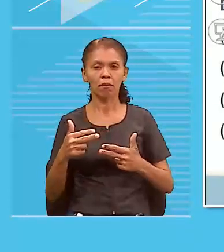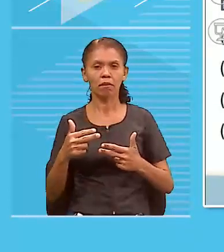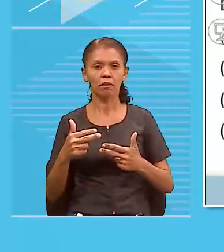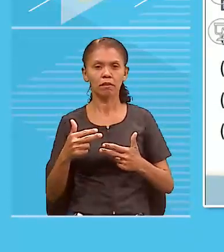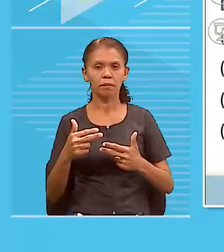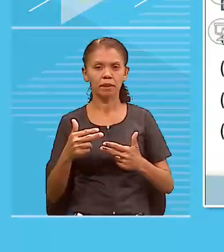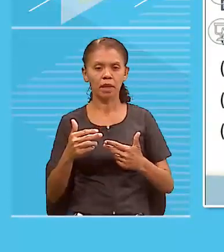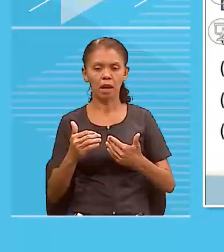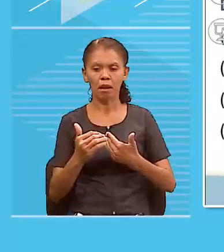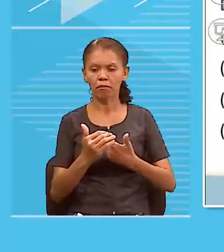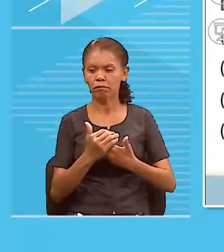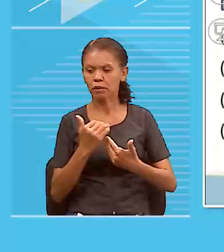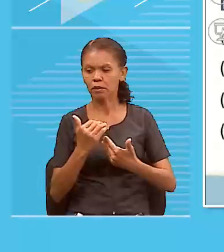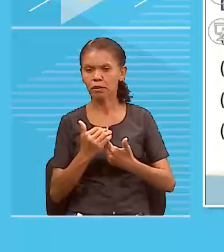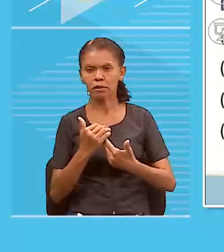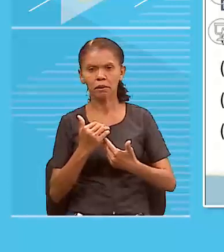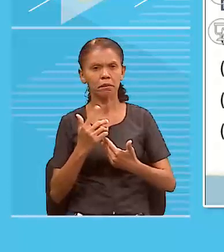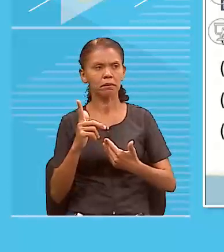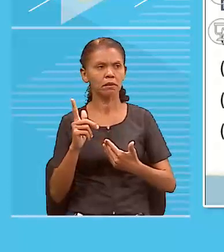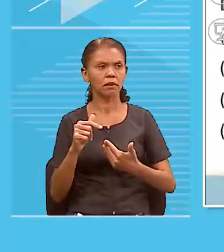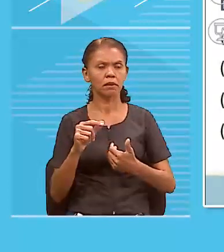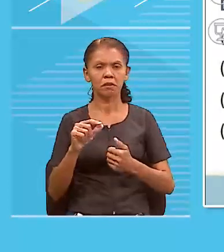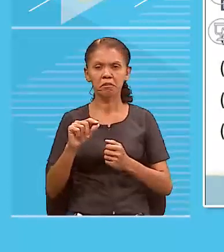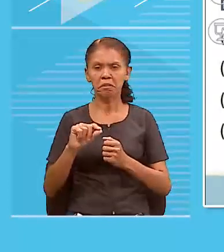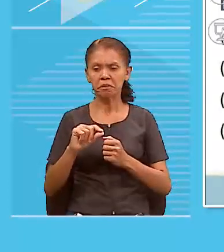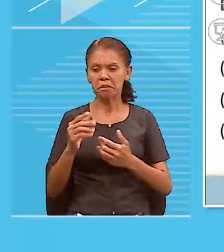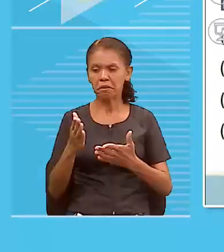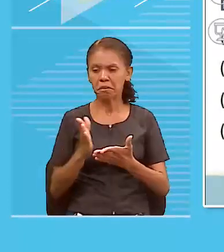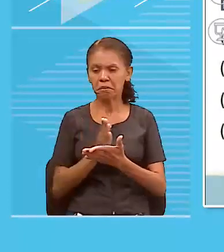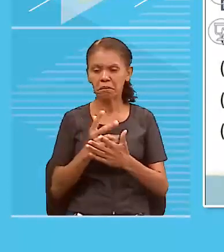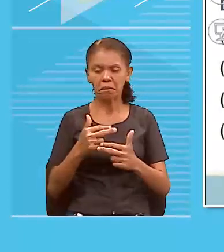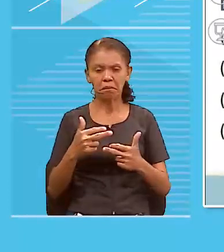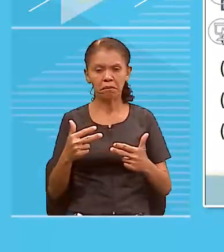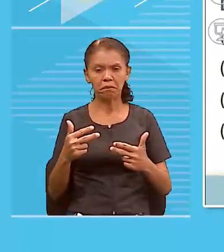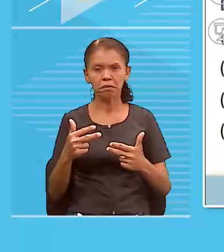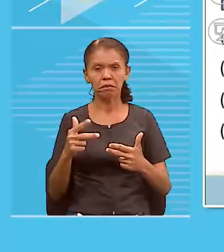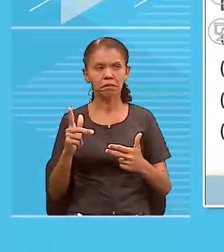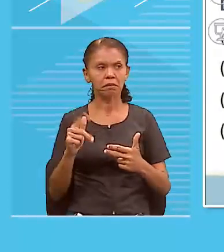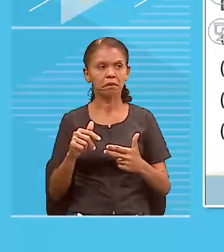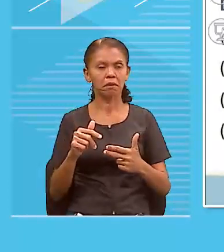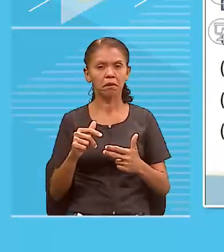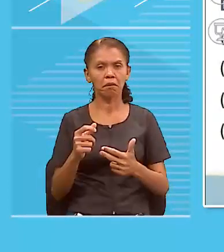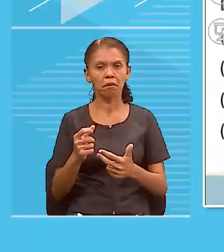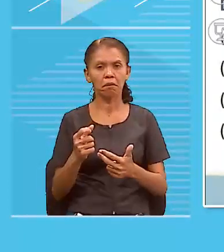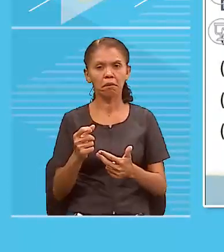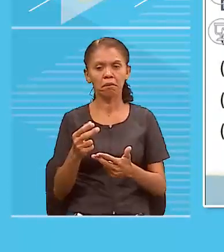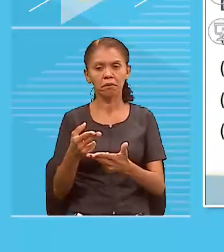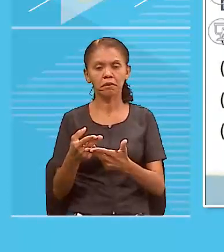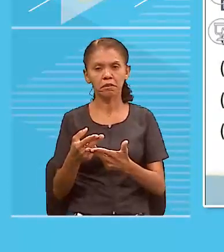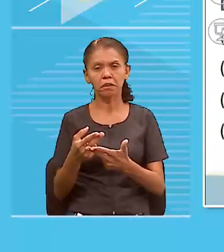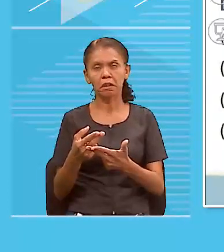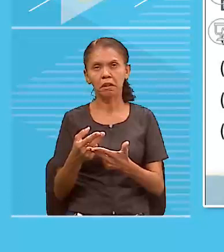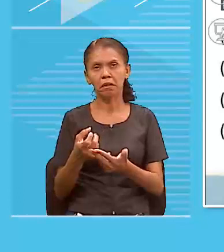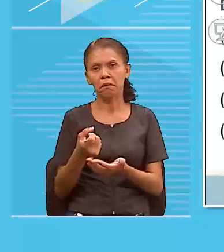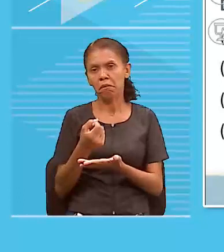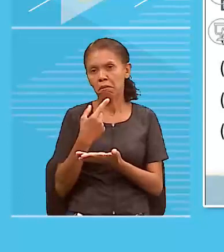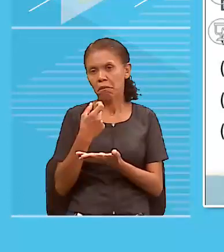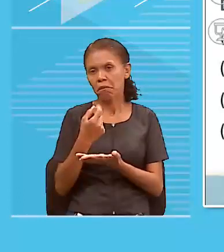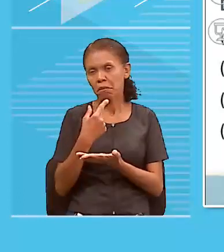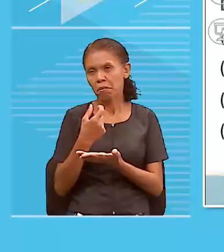montar algo que eu não sei ou até mesmo tomar algum tipo de medicação né